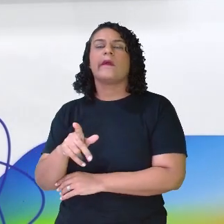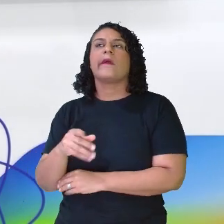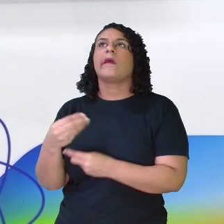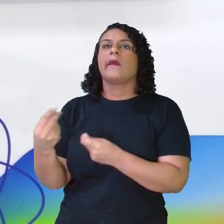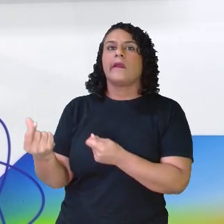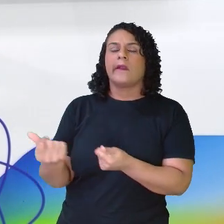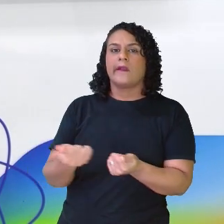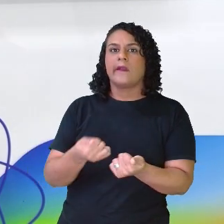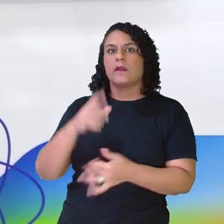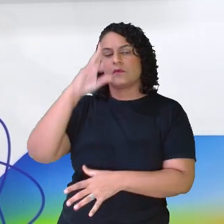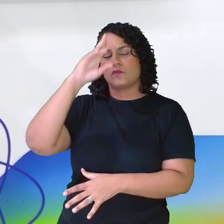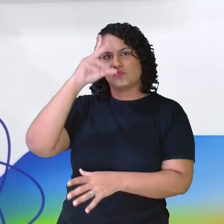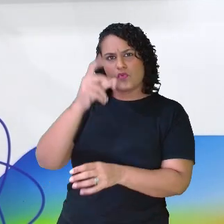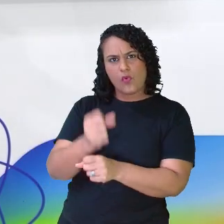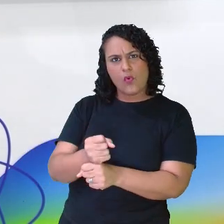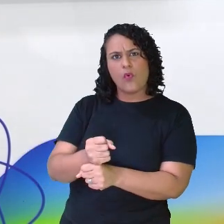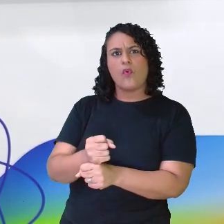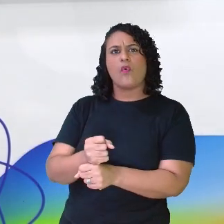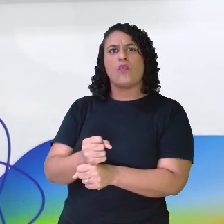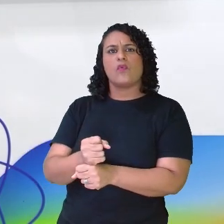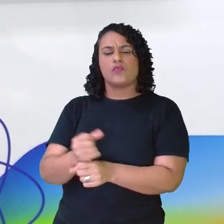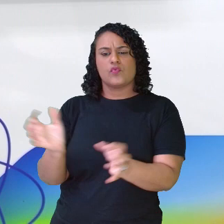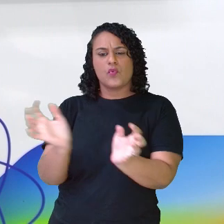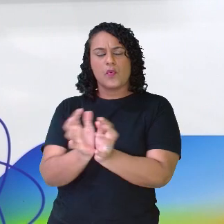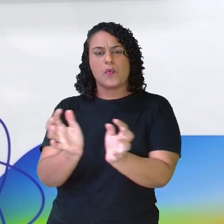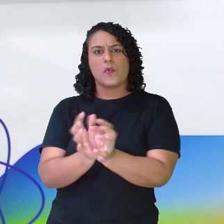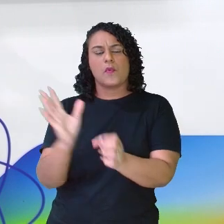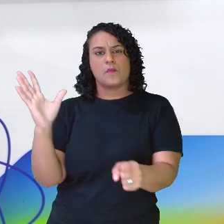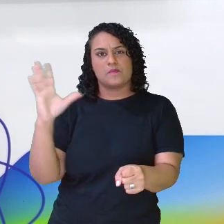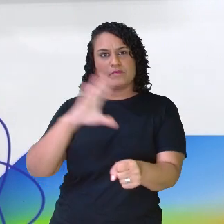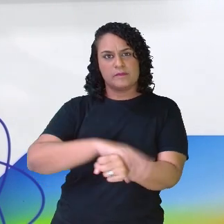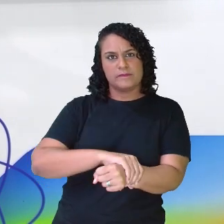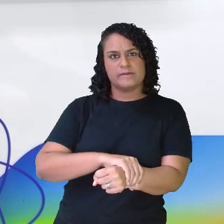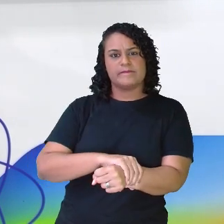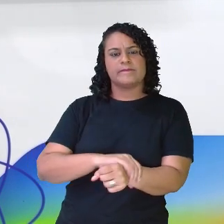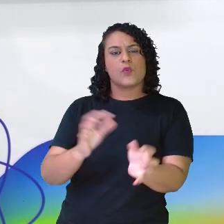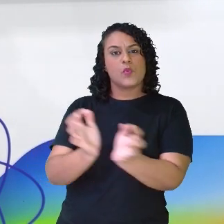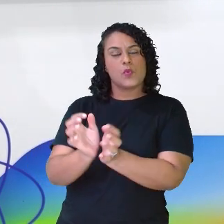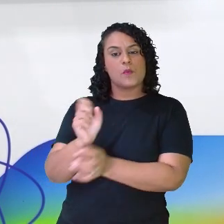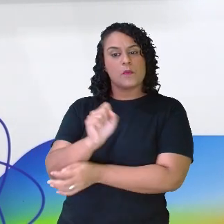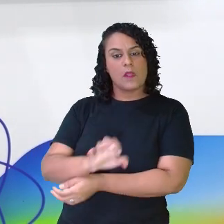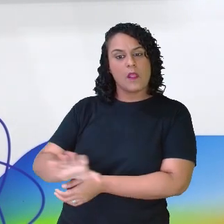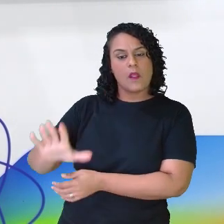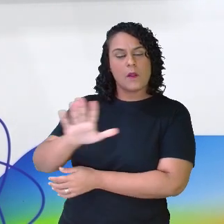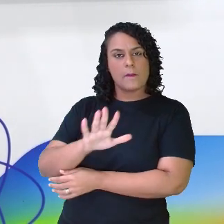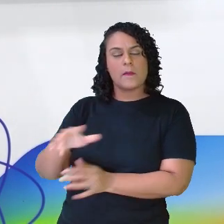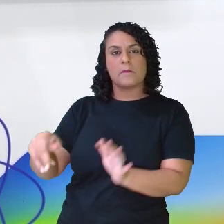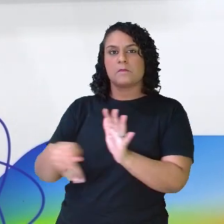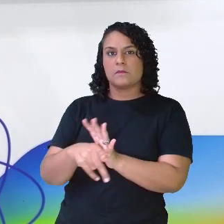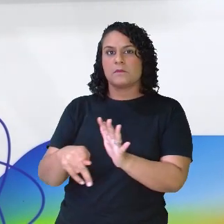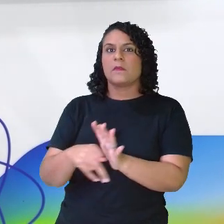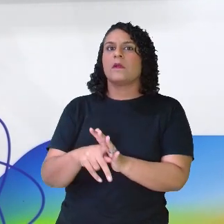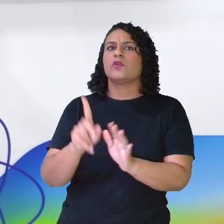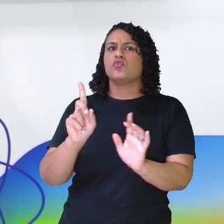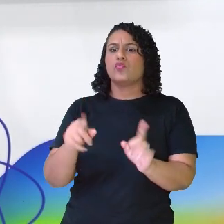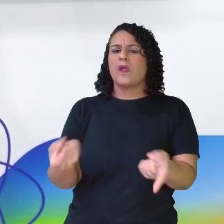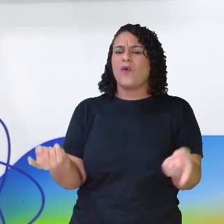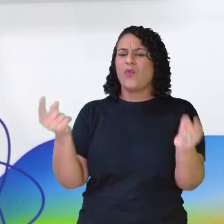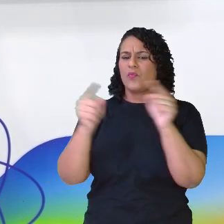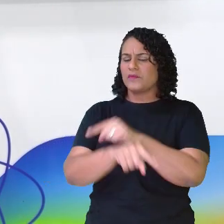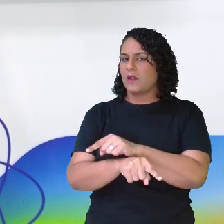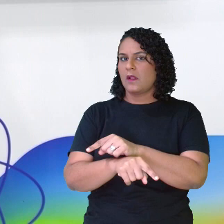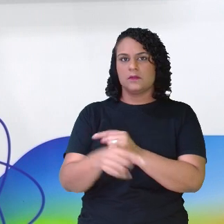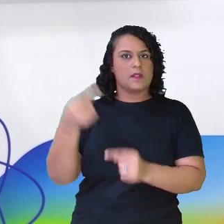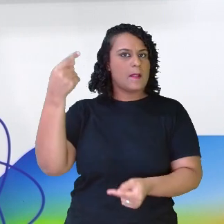os dominantes, os colonizadores, aquela religião europeia ali, tudo que era contrário não era